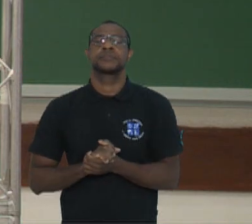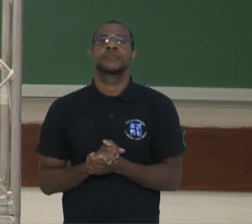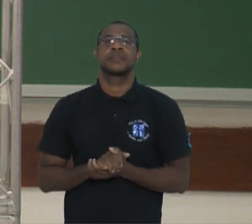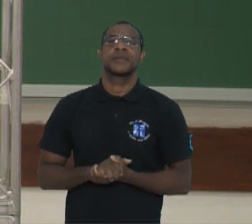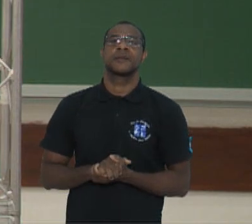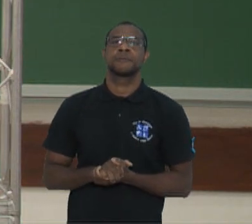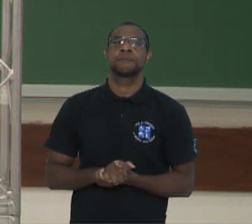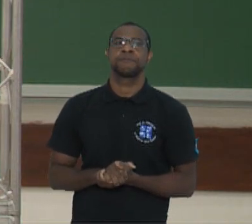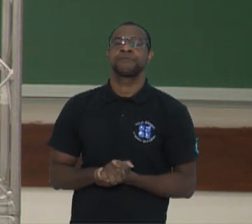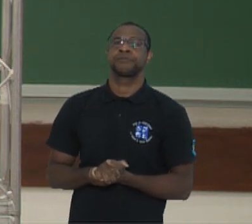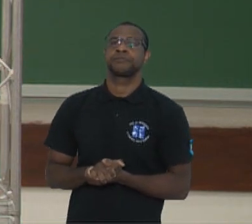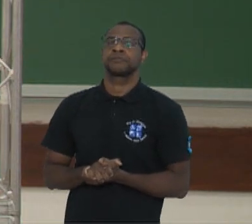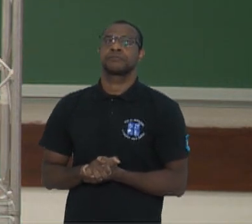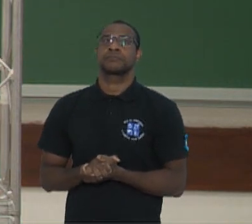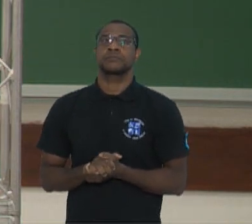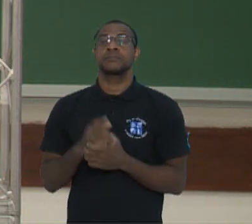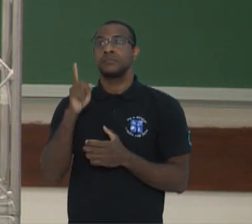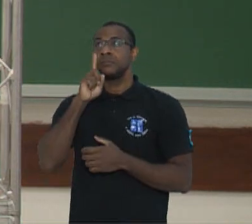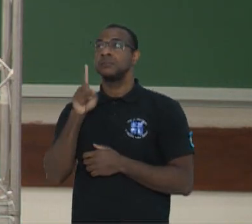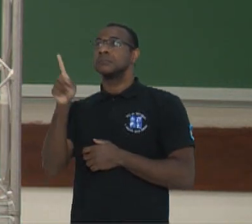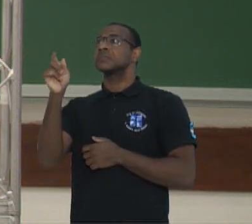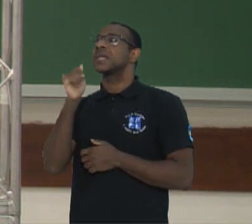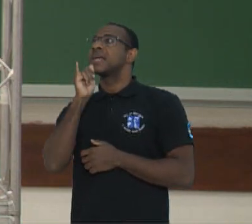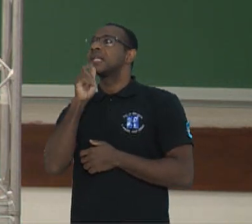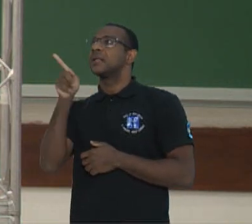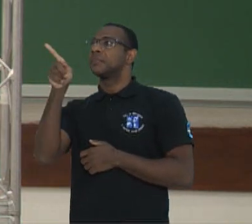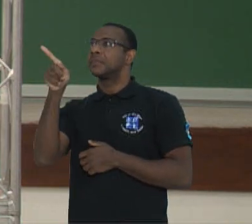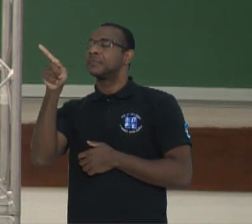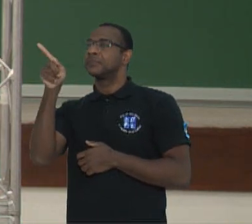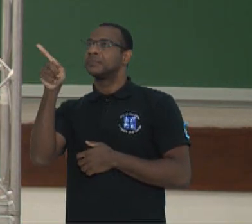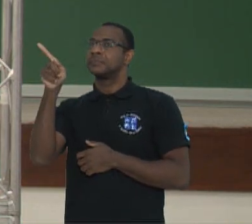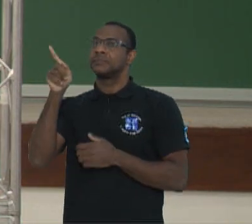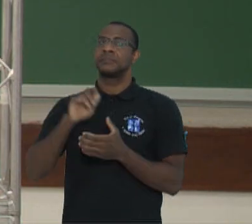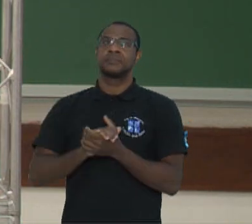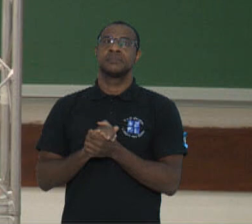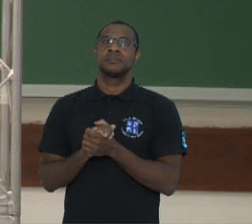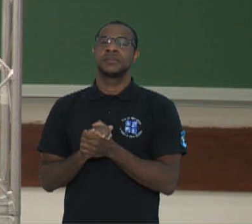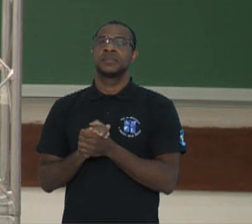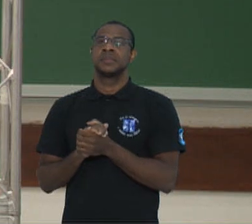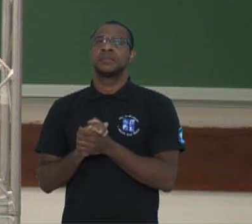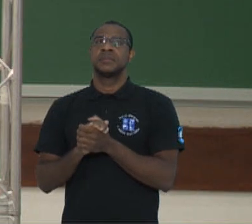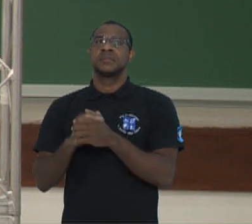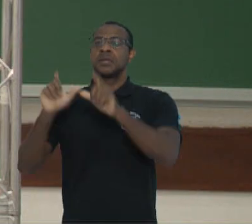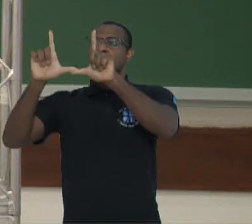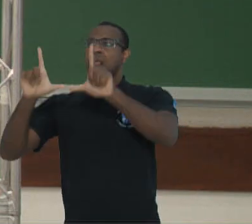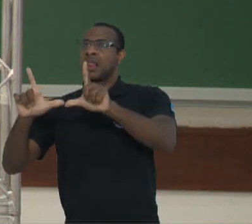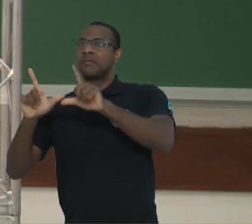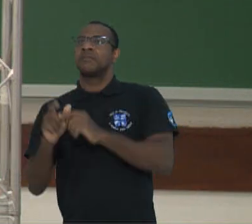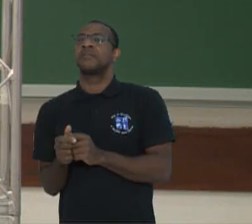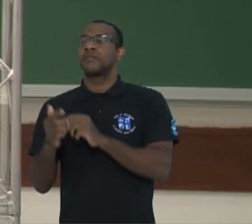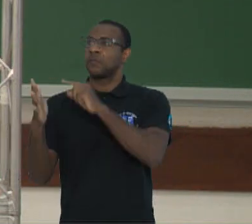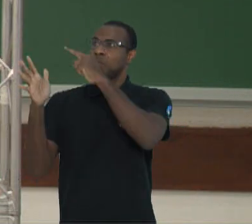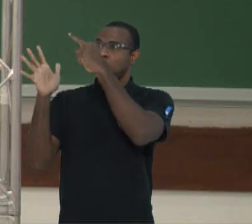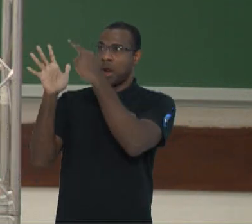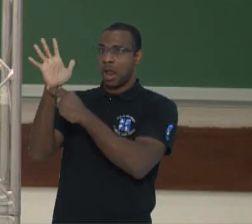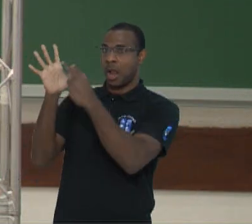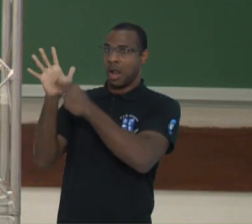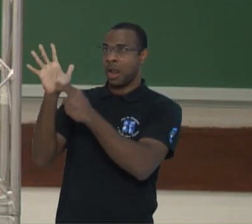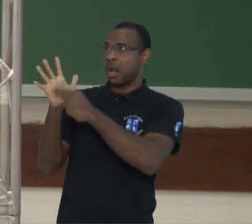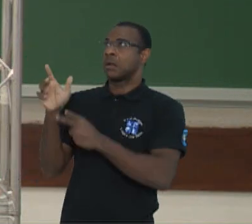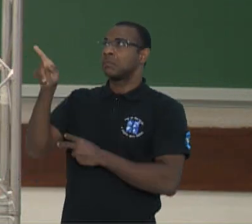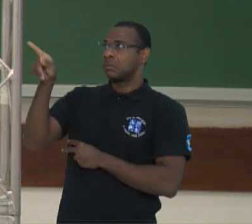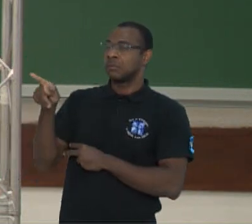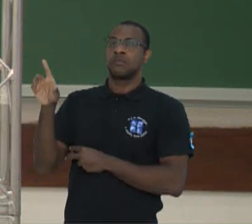visitando. Aqui nós temos um exemplo de um postcard. Eu vou fazer a leitura para vocês do texto e nós